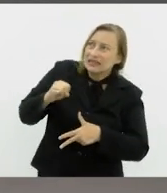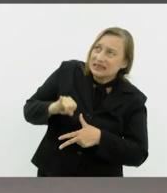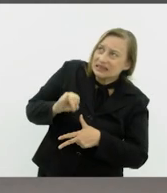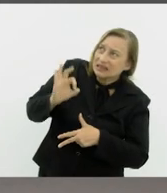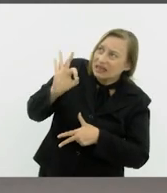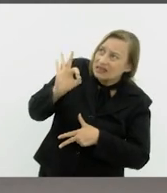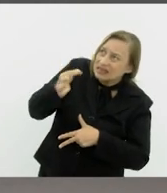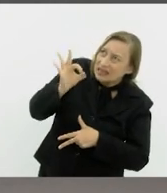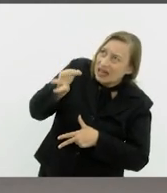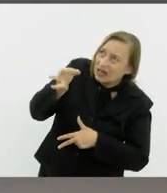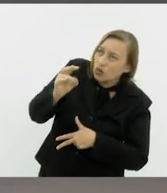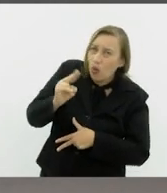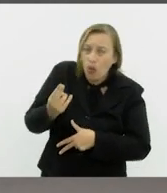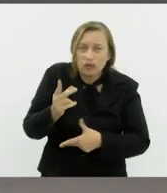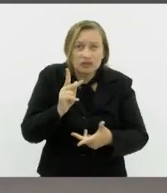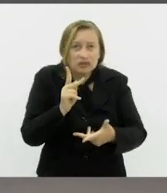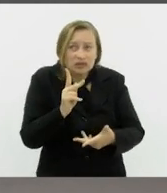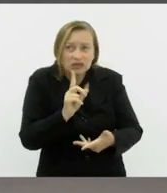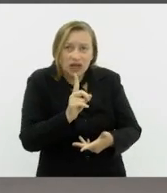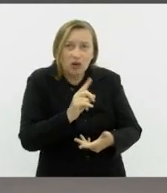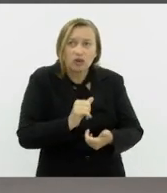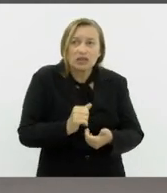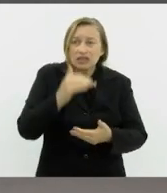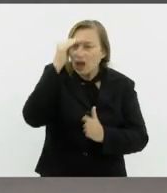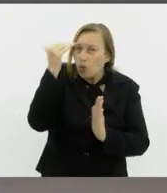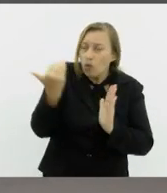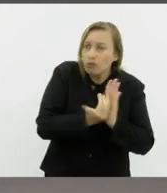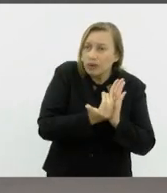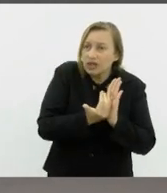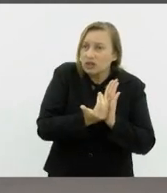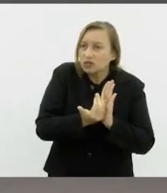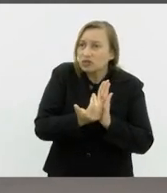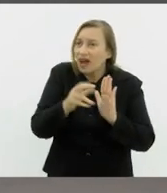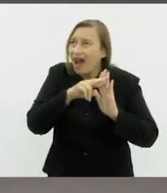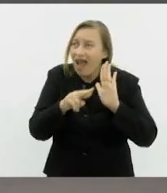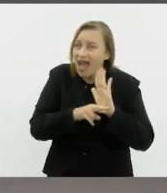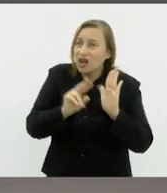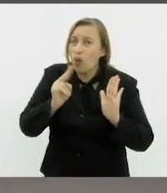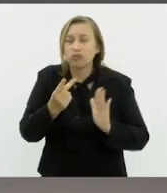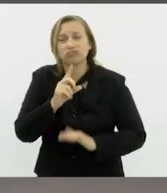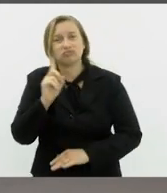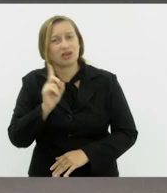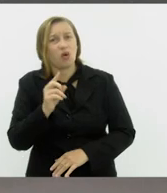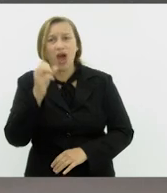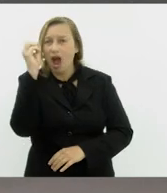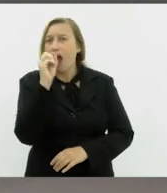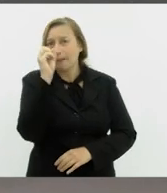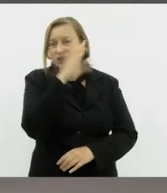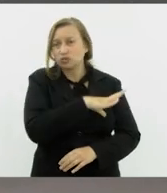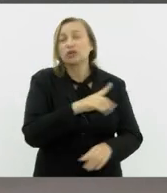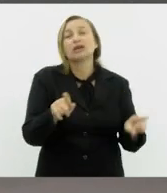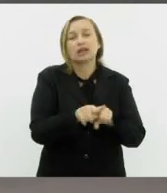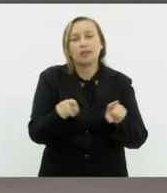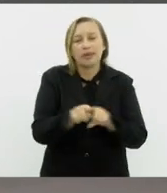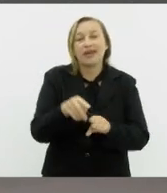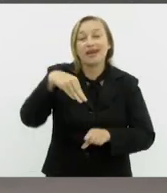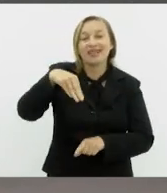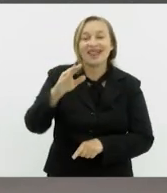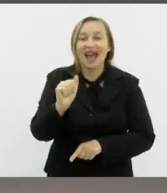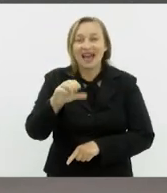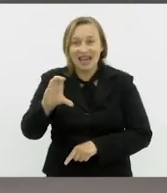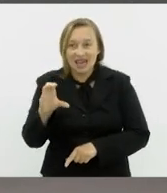correta e se estão cumprindo a rota correta. É um absurdo isso. Tá? A ANAC também